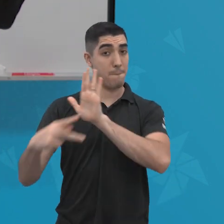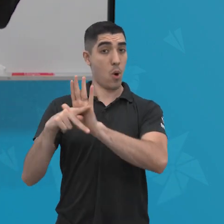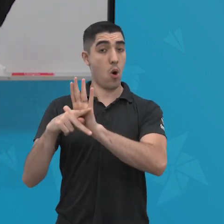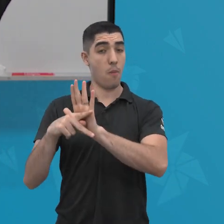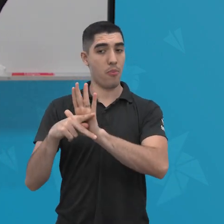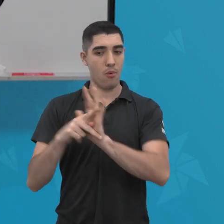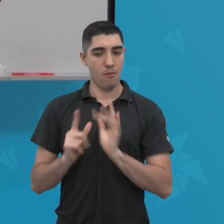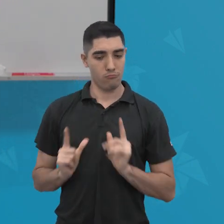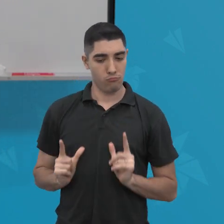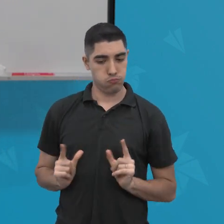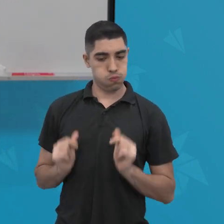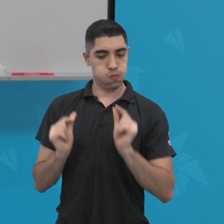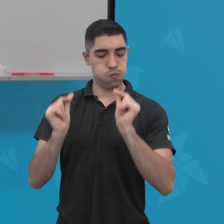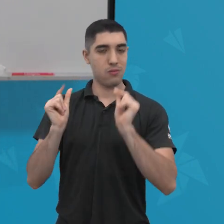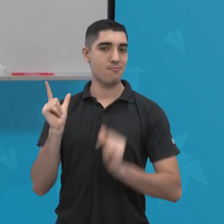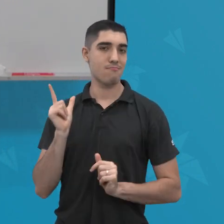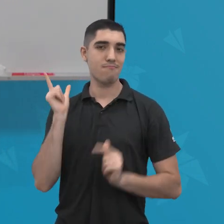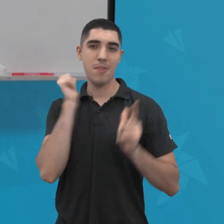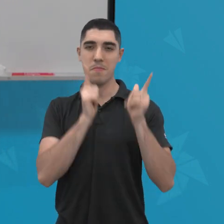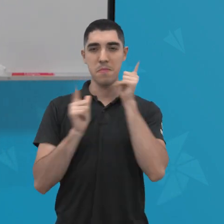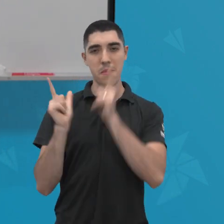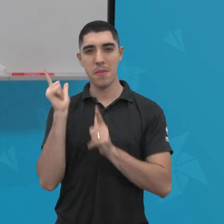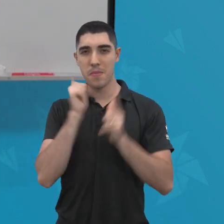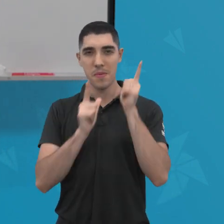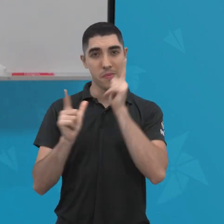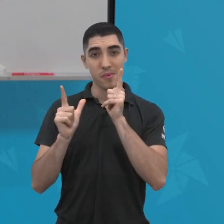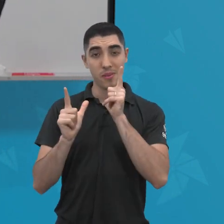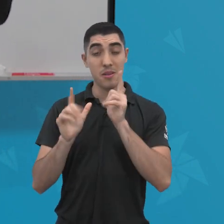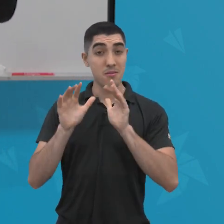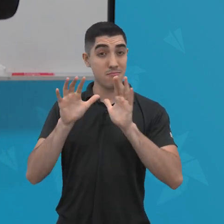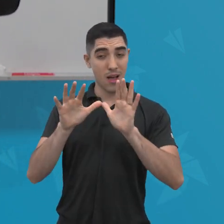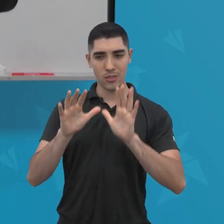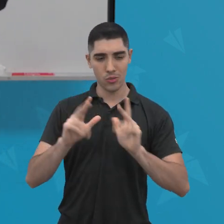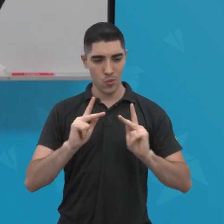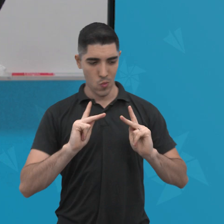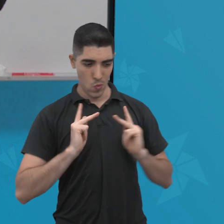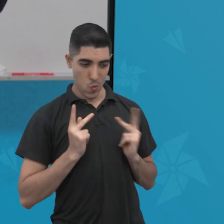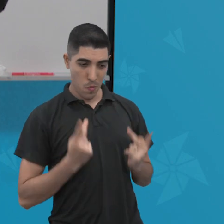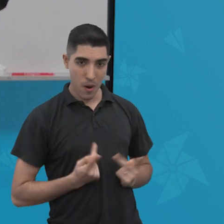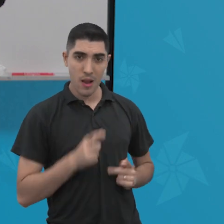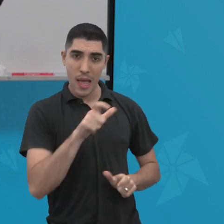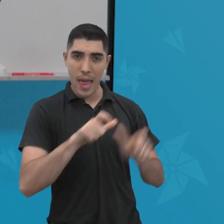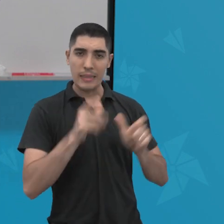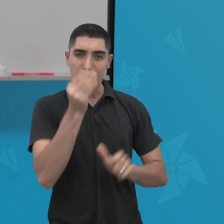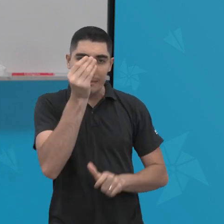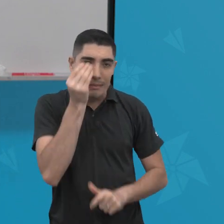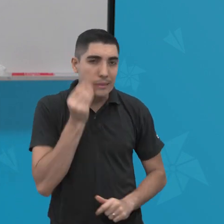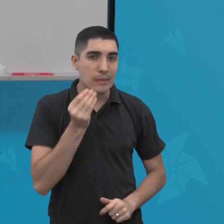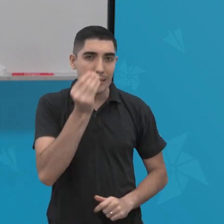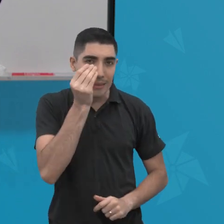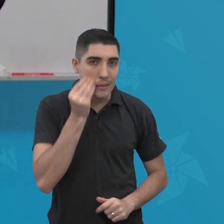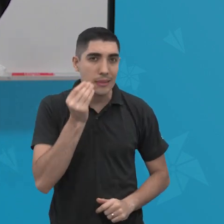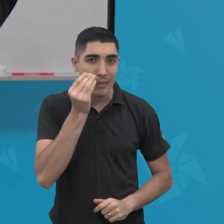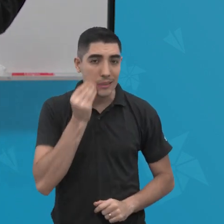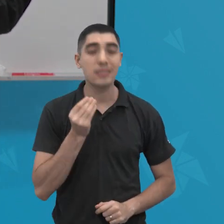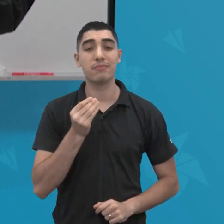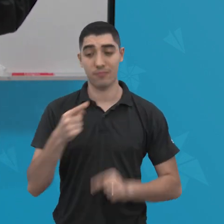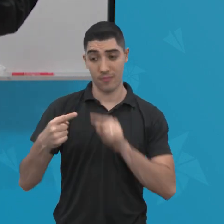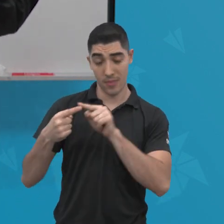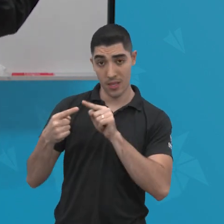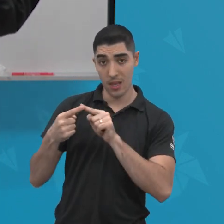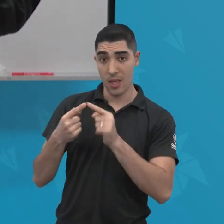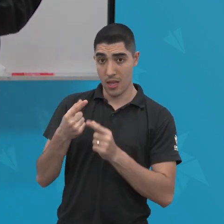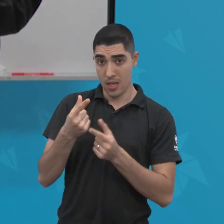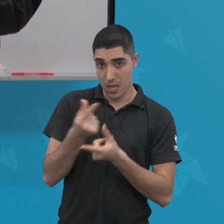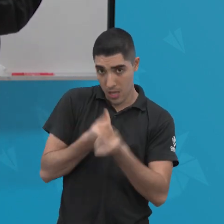riqueza, pelas quais muitas vezes os seres humanos lutam num engajamento muito forte.